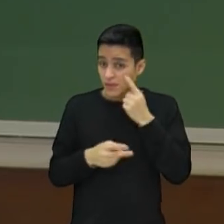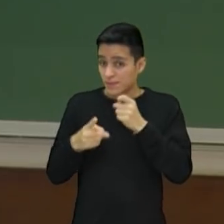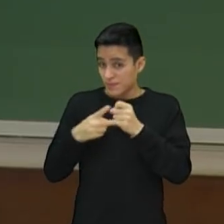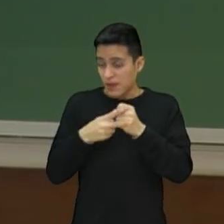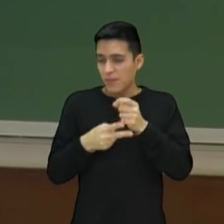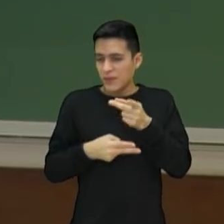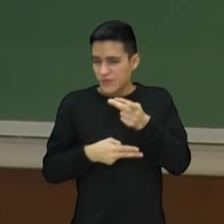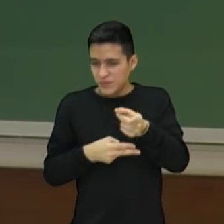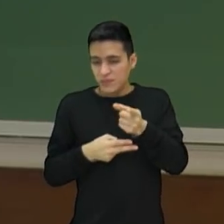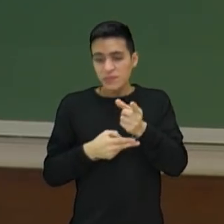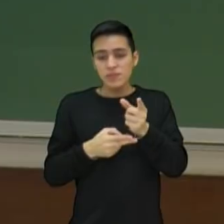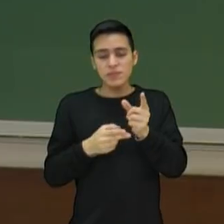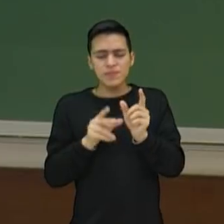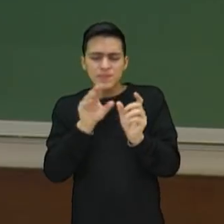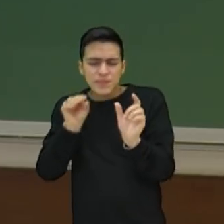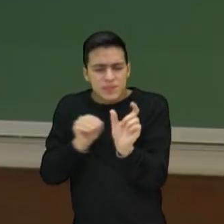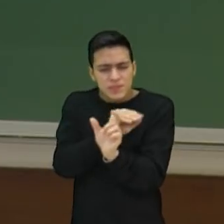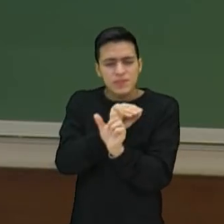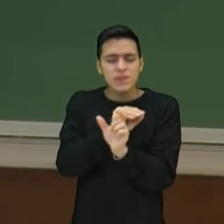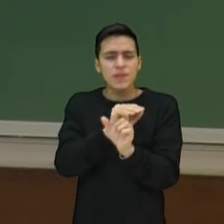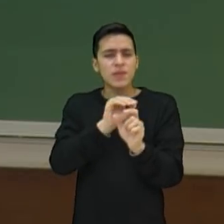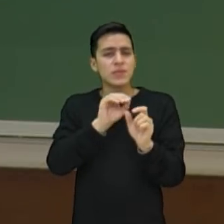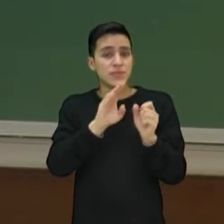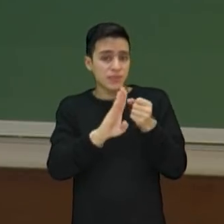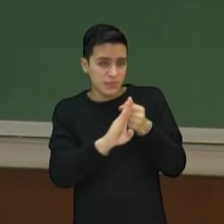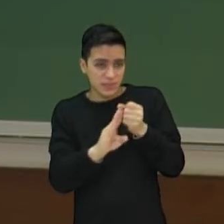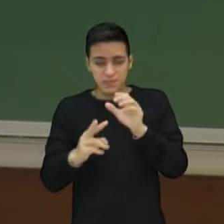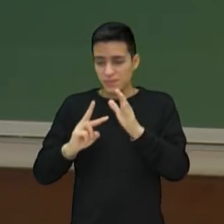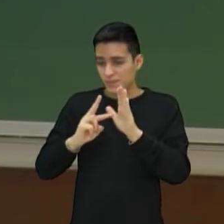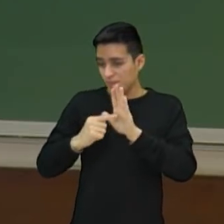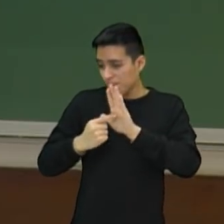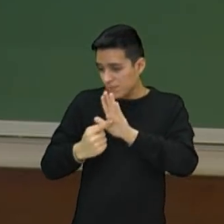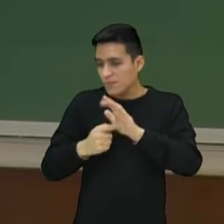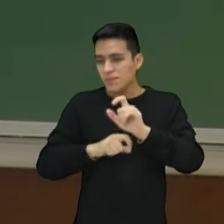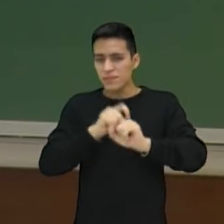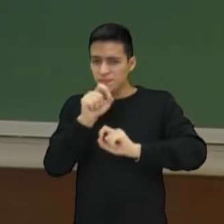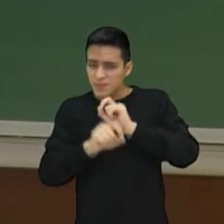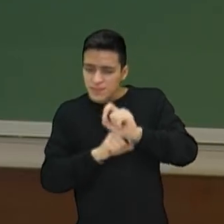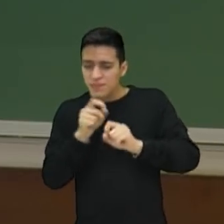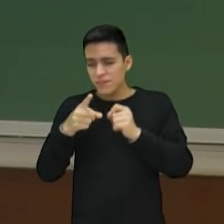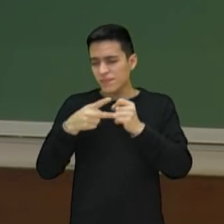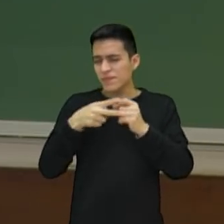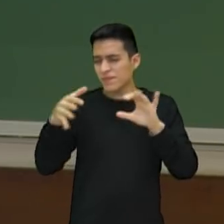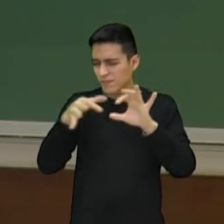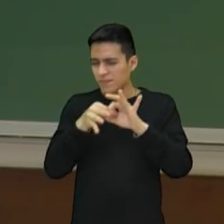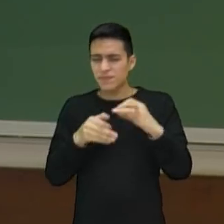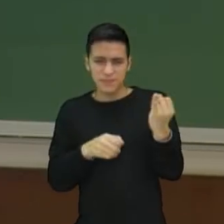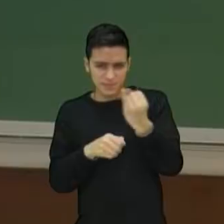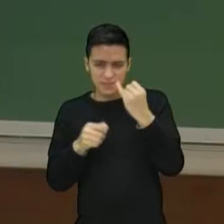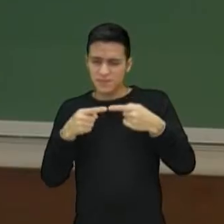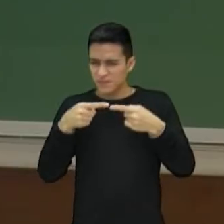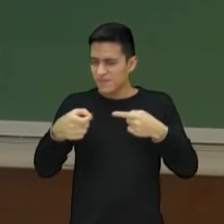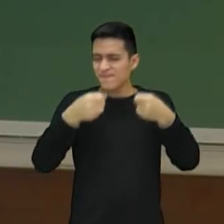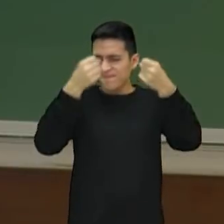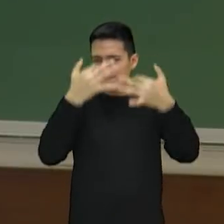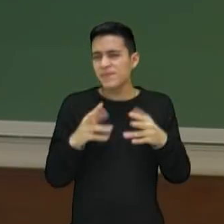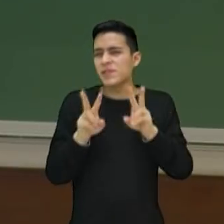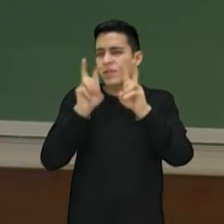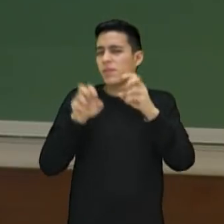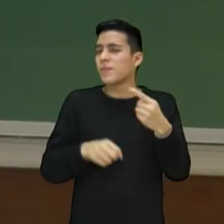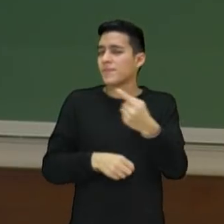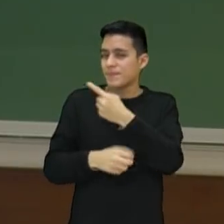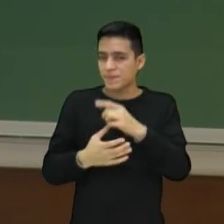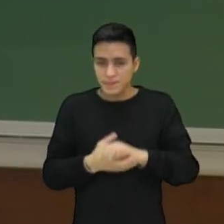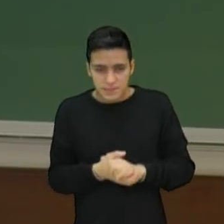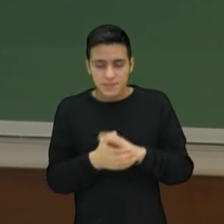na posição de substantivo, o que ele faz? Ele demonstra, esse verbo da ligação é muito importante, daqui a pouco eu falo a respeito dele. Mas olha